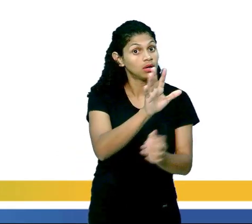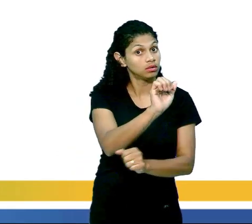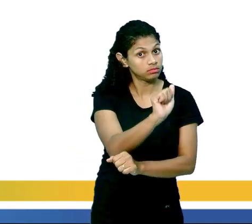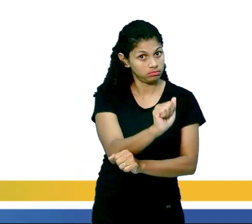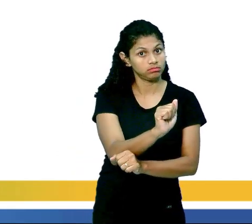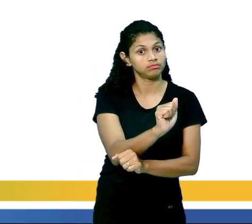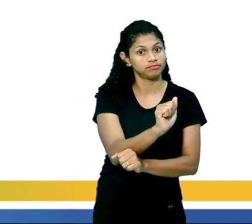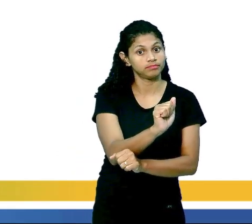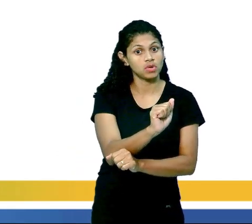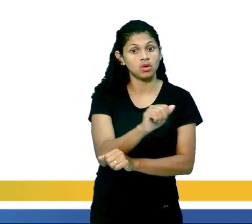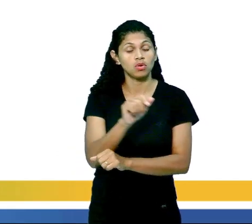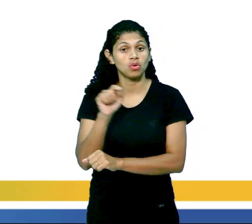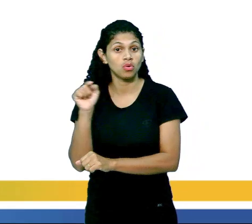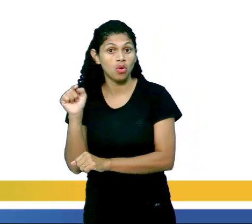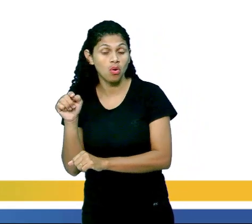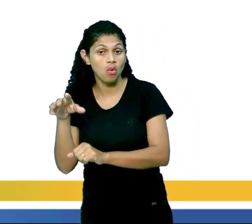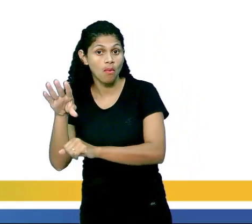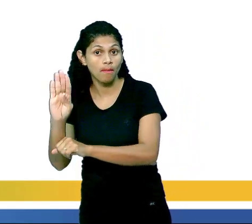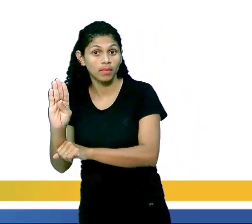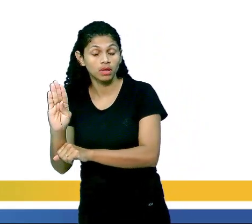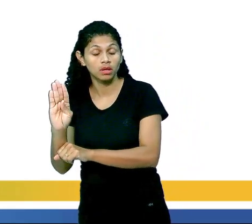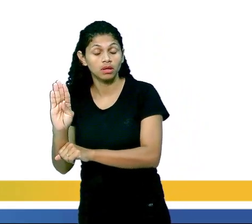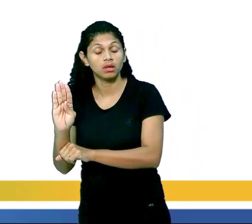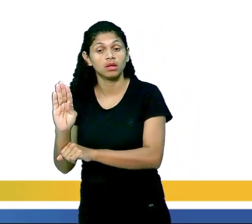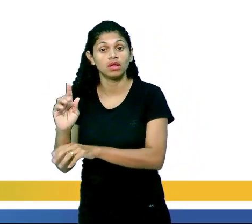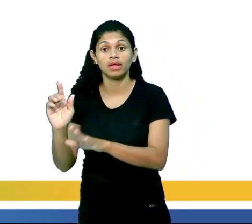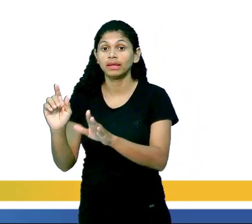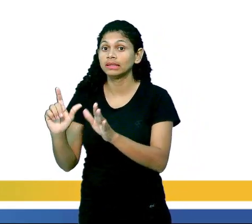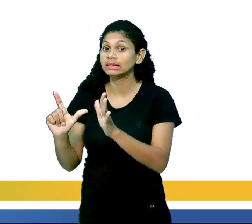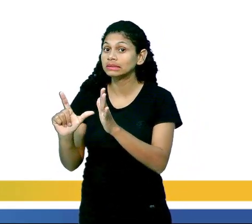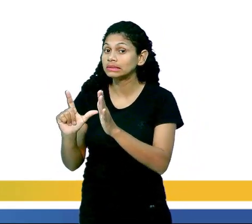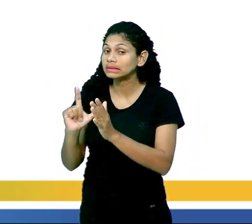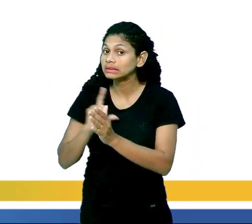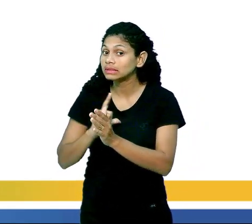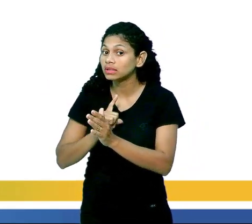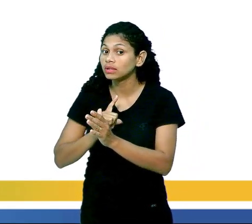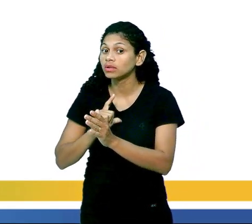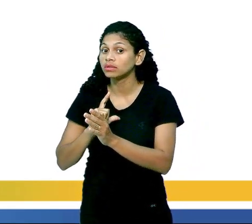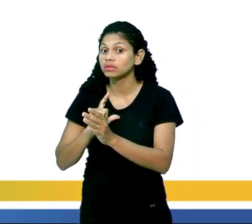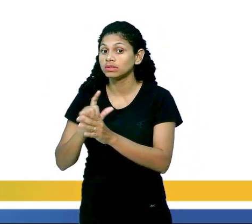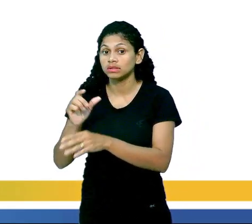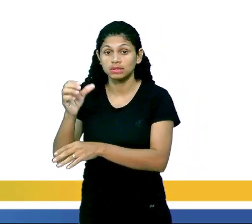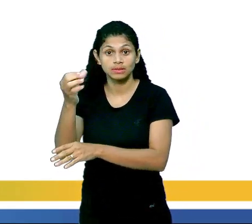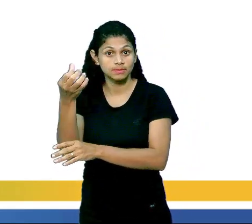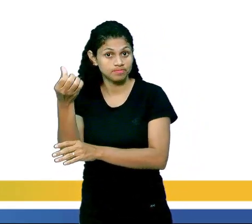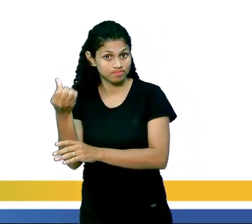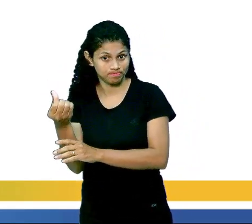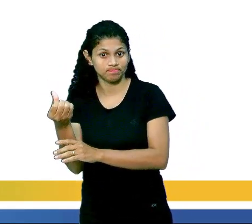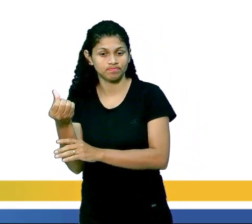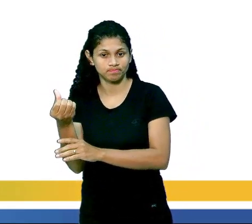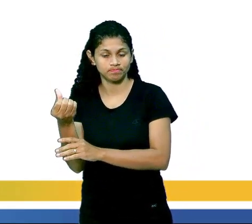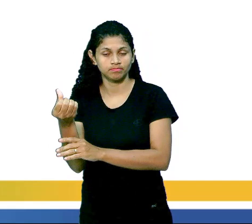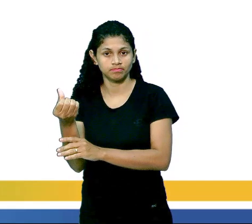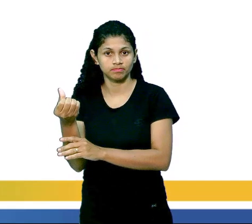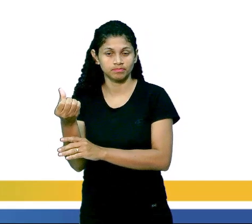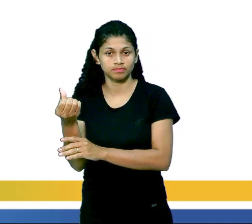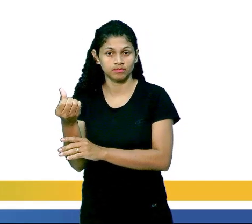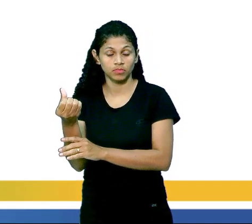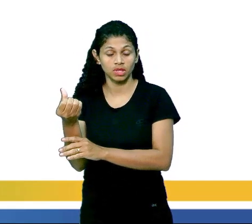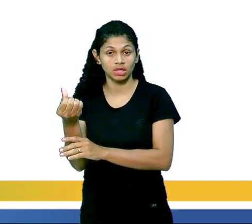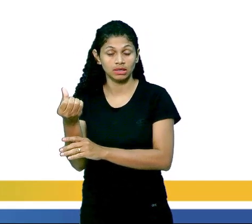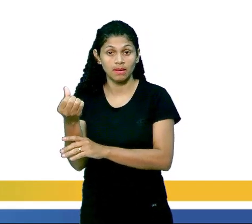Porém, no conjunto B, nós temos 6 pontos. Só que só tem ligado